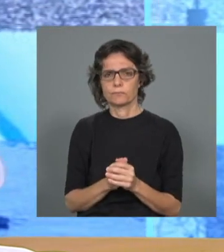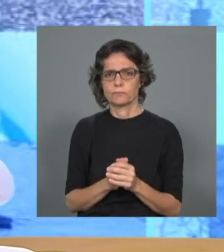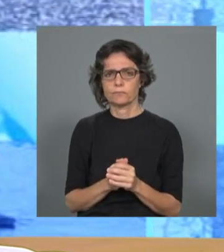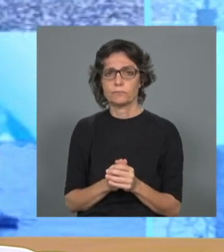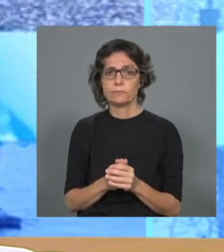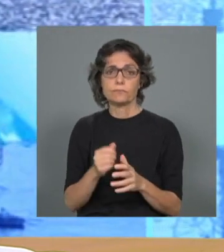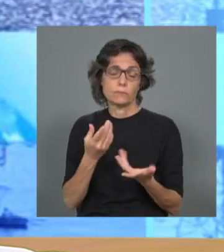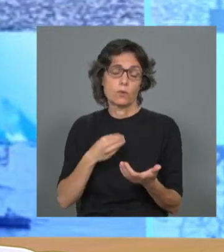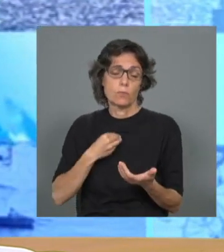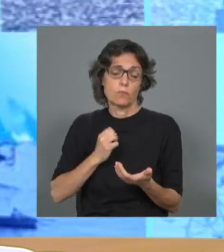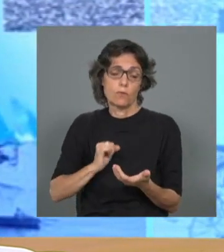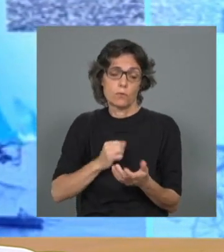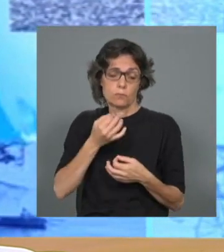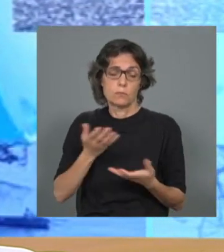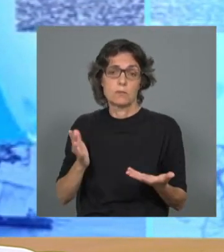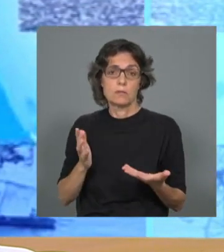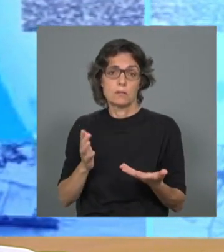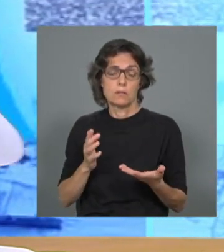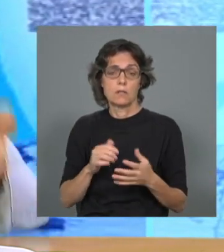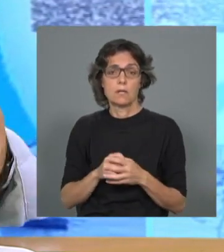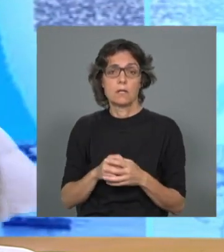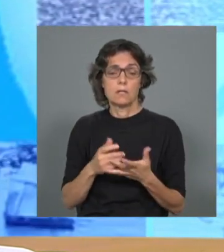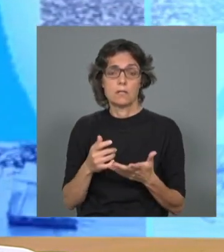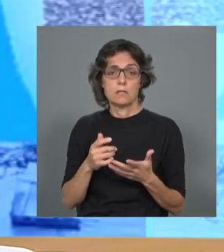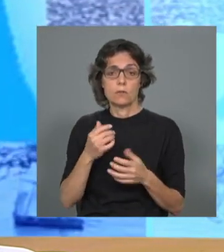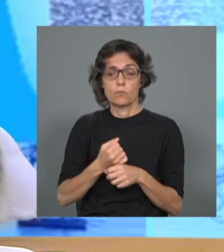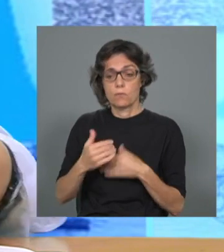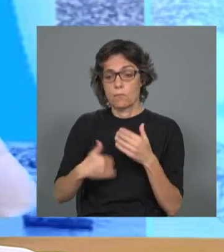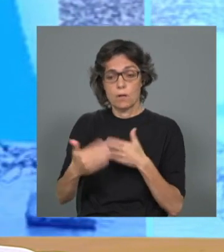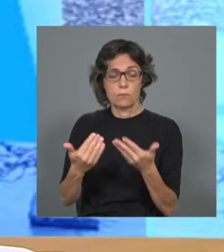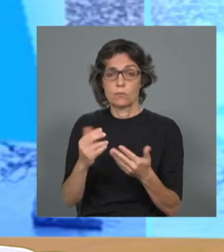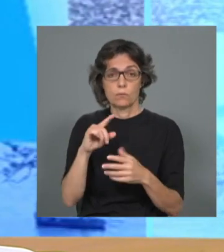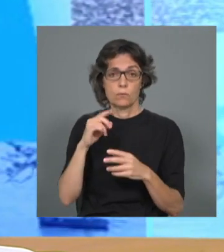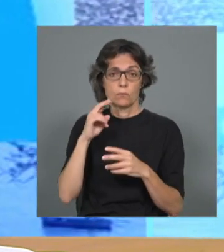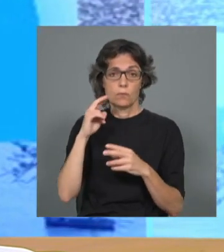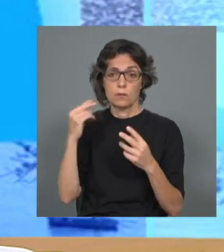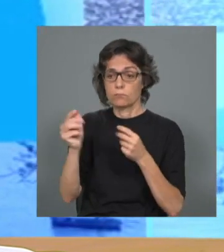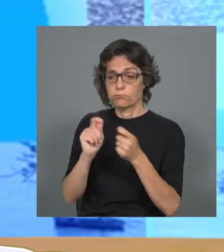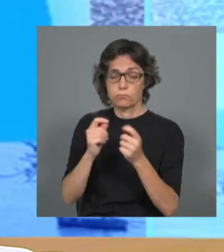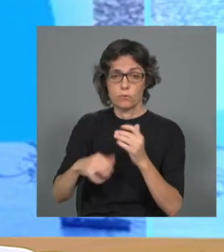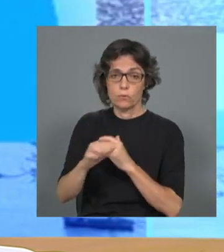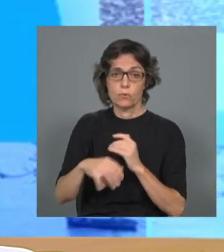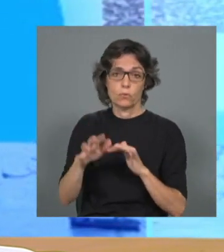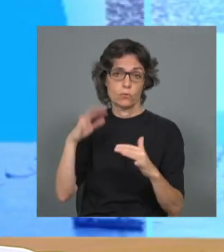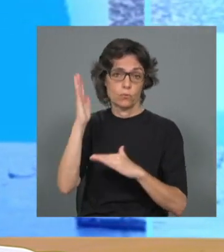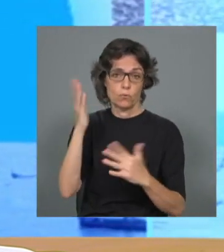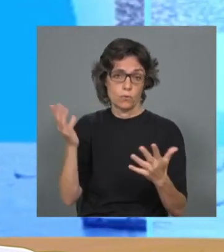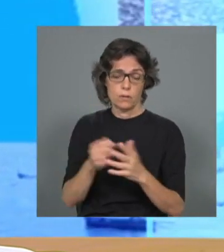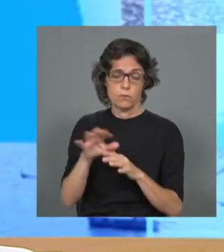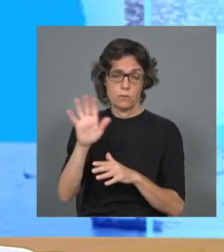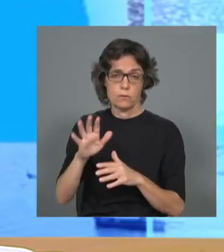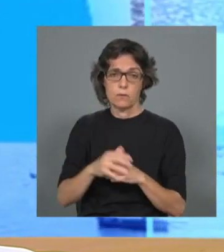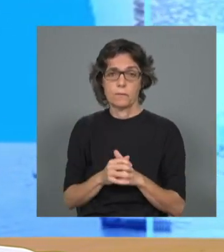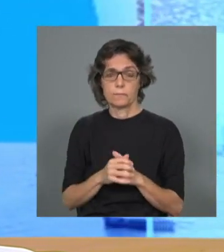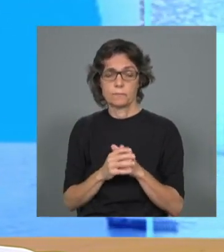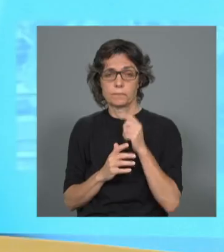isso é uma preocupação muito séria também nas nossas dinâmicas, nas nossas reflexões que iremos ter no Congresso Nacional. E